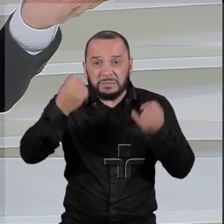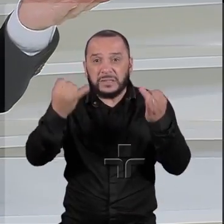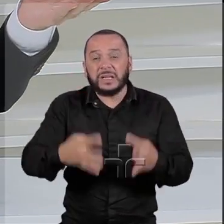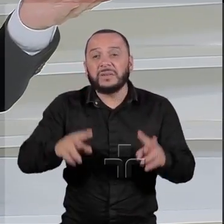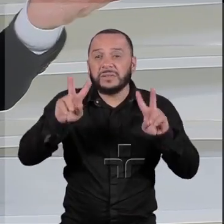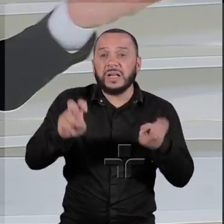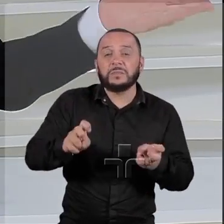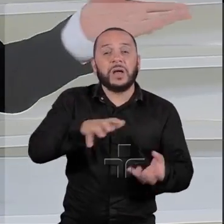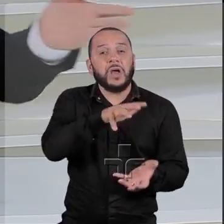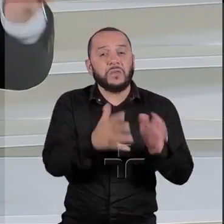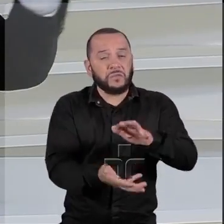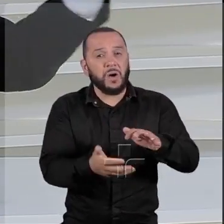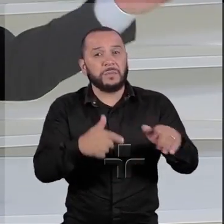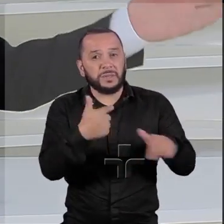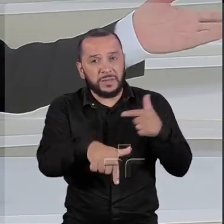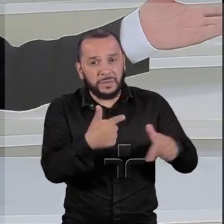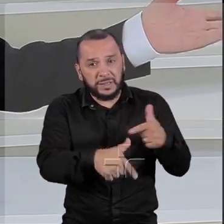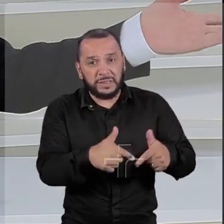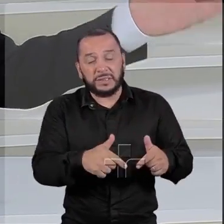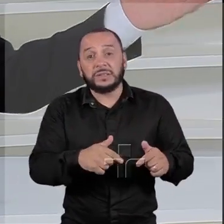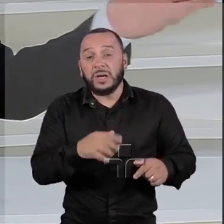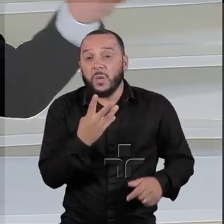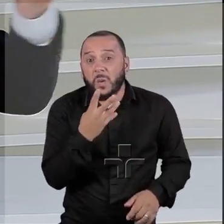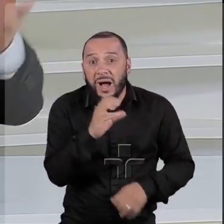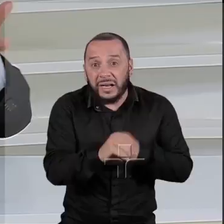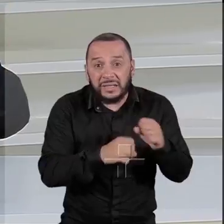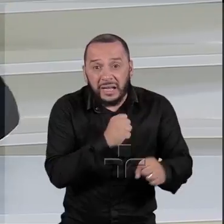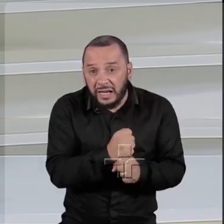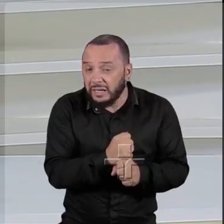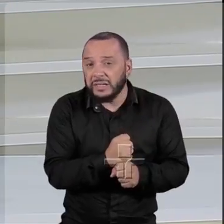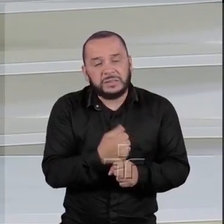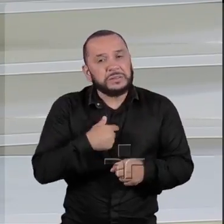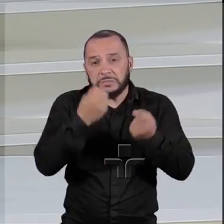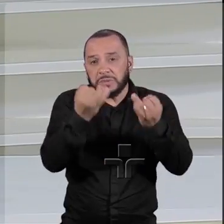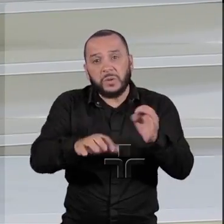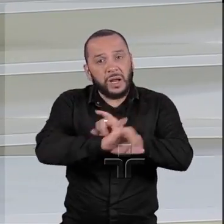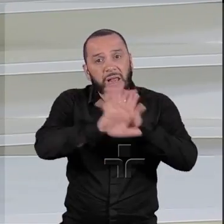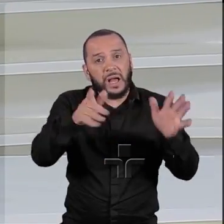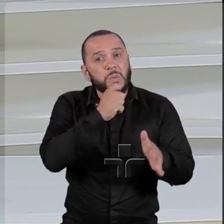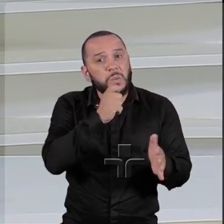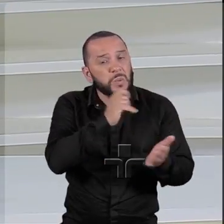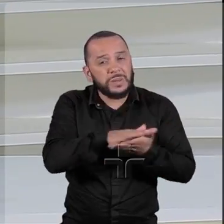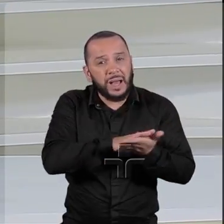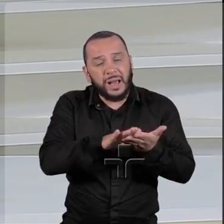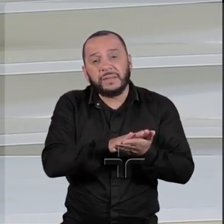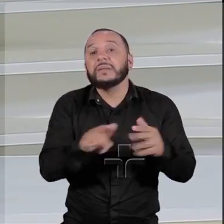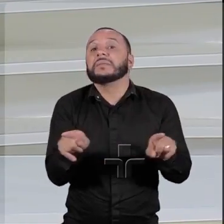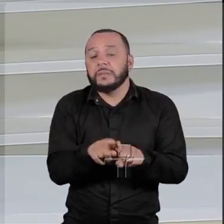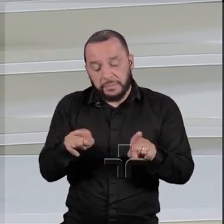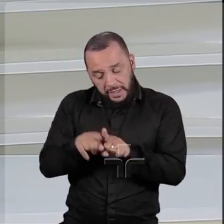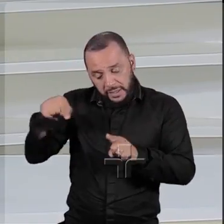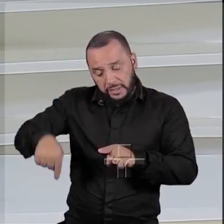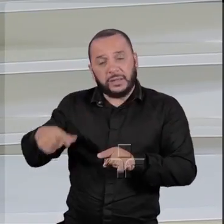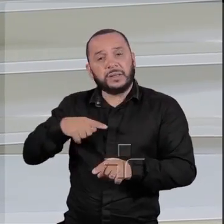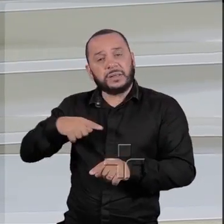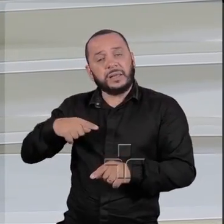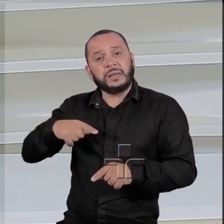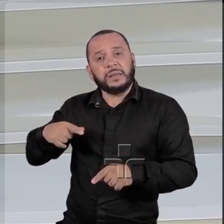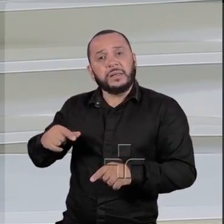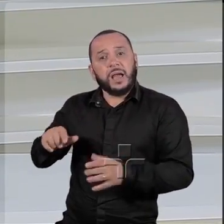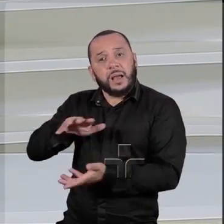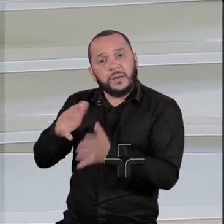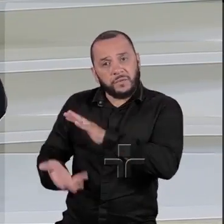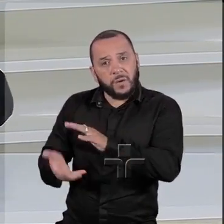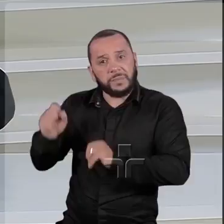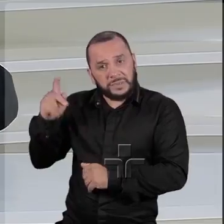reforma trabalhista. Quer dizer, 40 anos não foram suficientes para esclarecer. A mesma coisa a Previdência. Eu estou nesse debate há 20 anos.